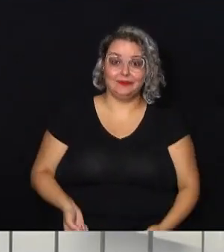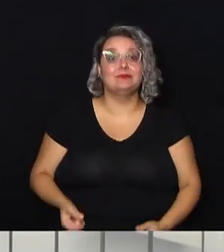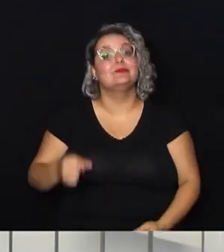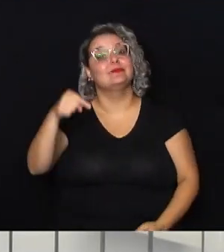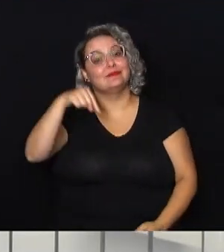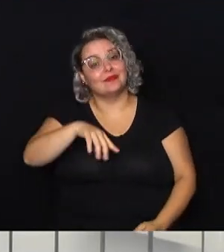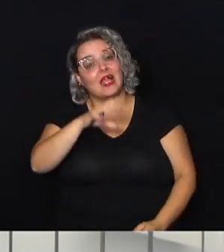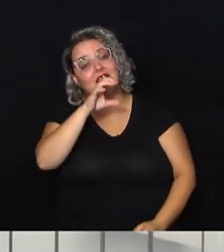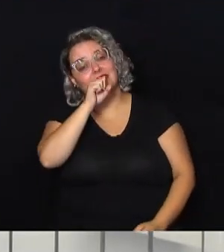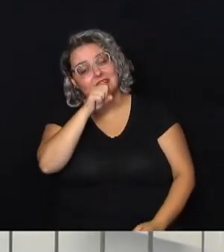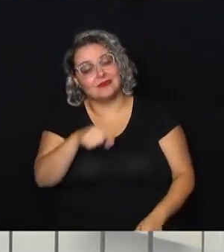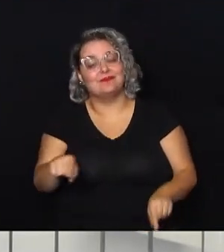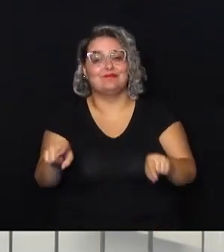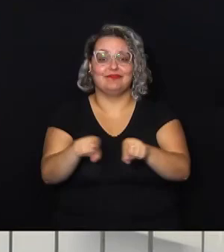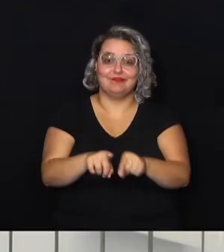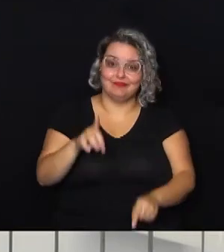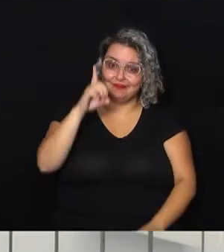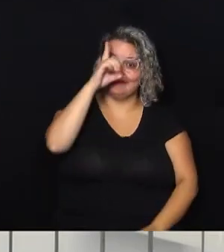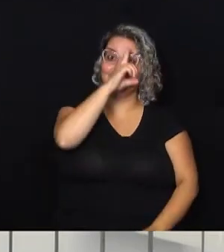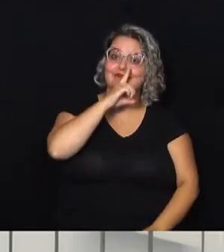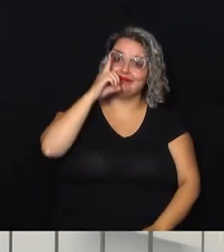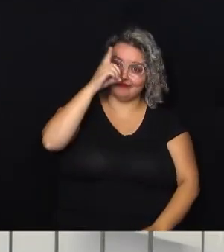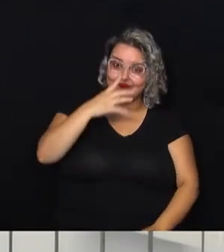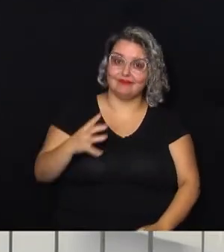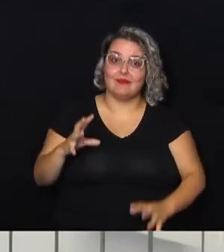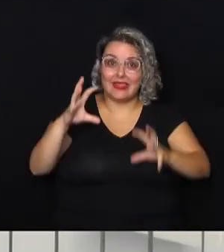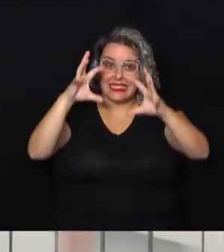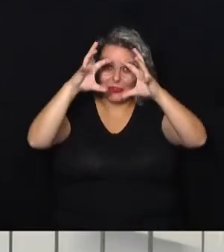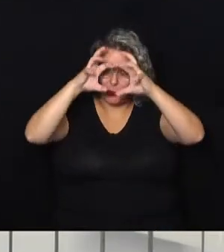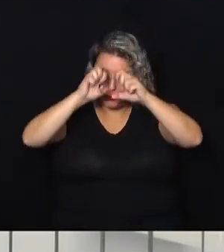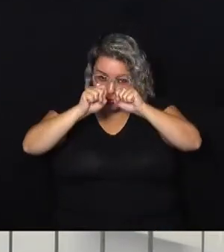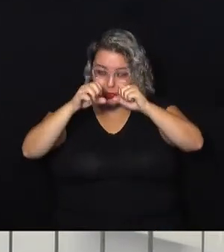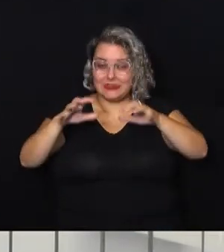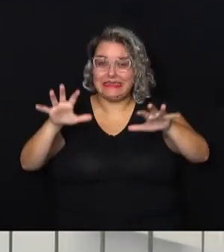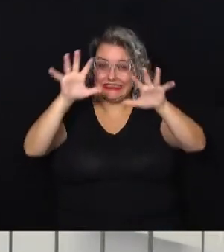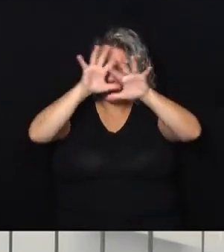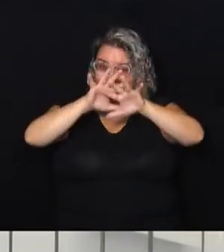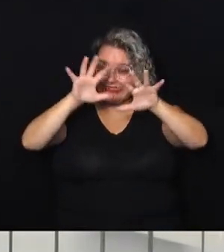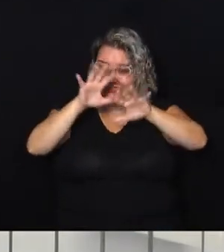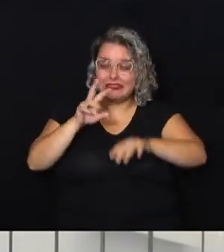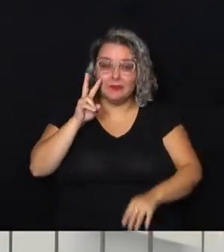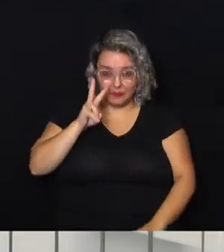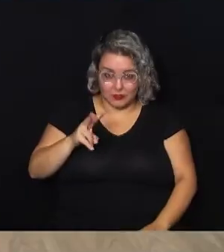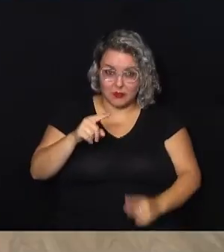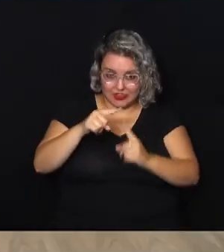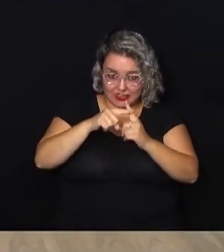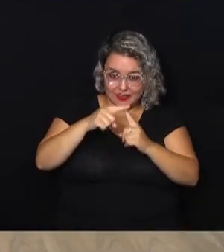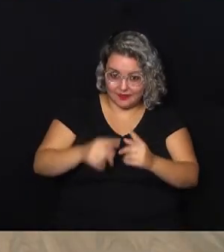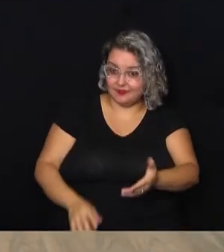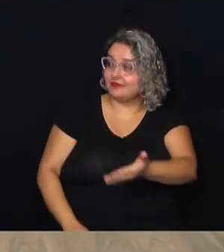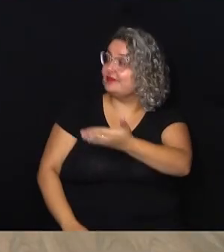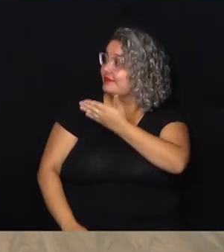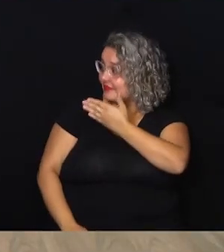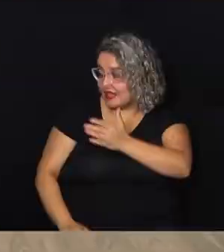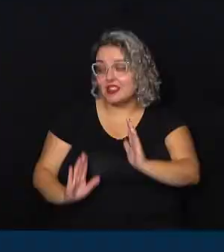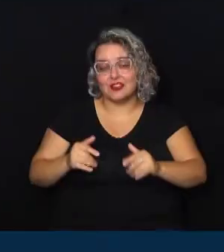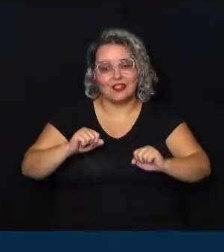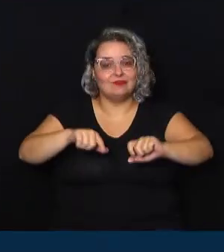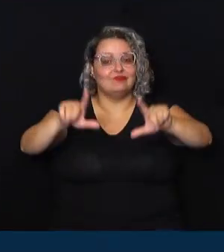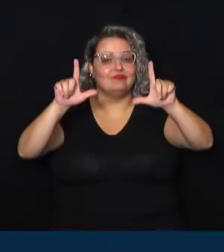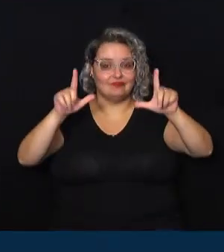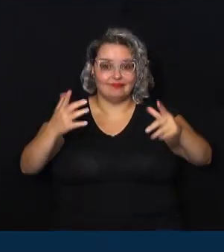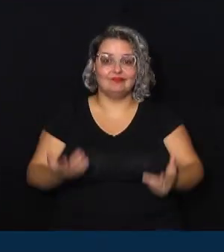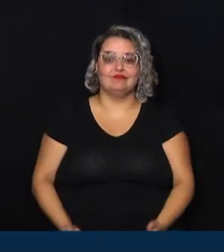sábado quanto para o domingo. Tempo fechado, nublado. Vamos às temperaturas? Olha só, elas já estão aqui na minha tela,